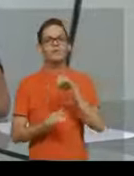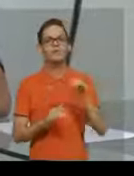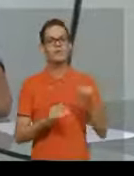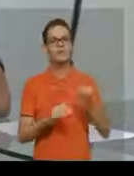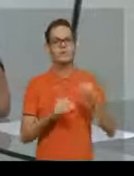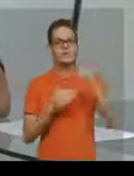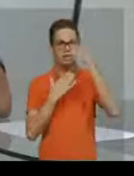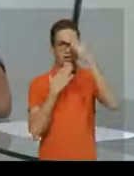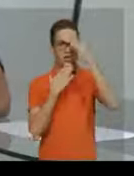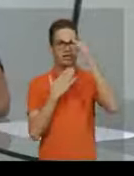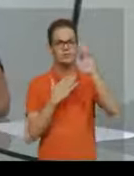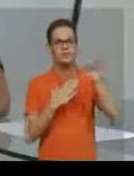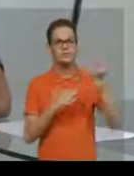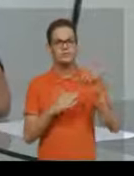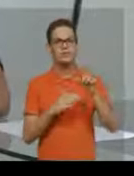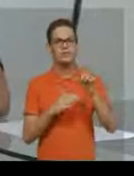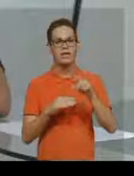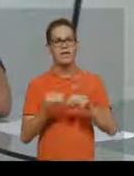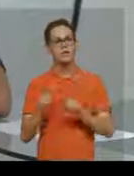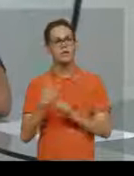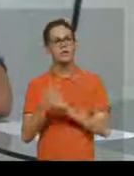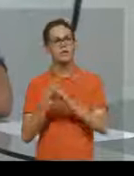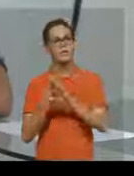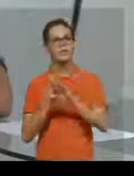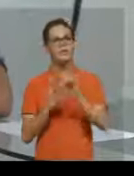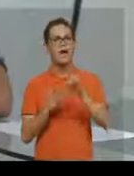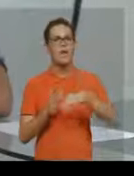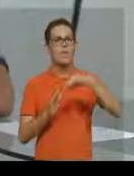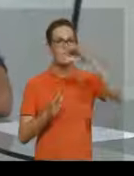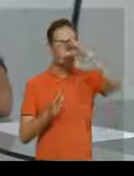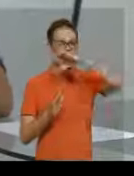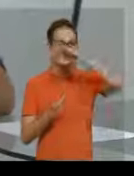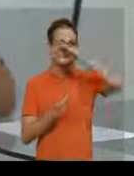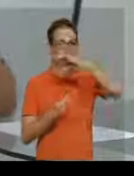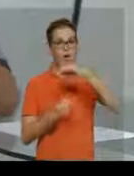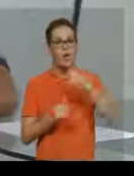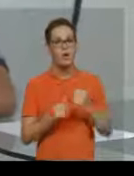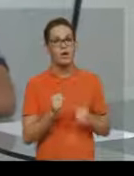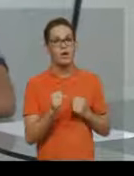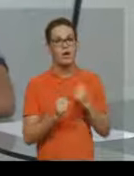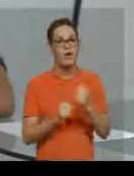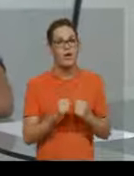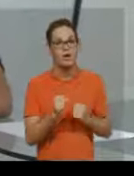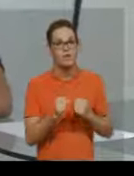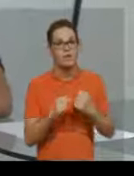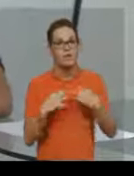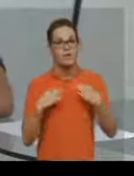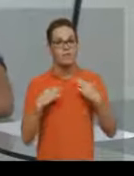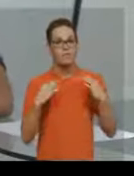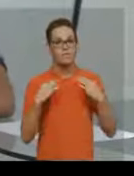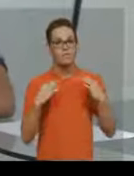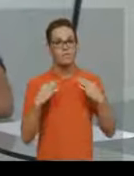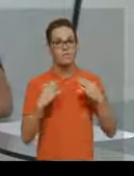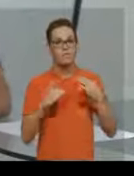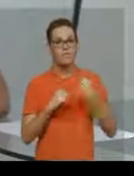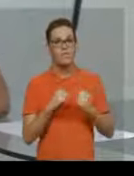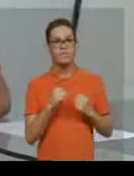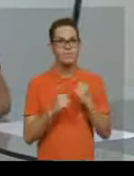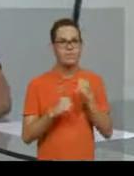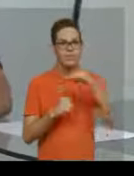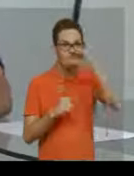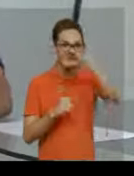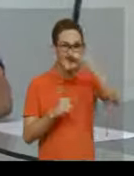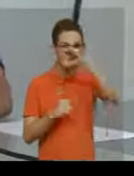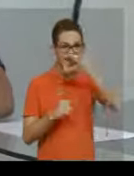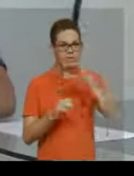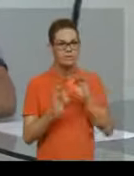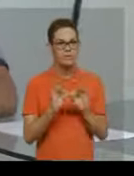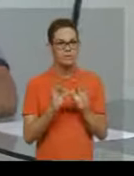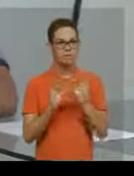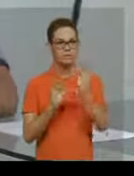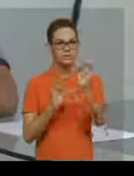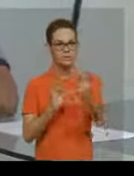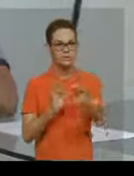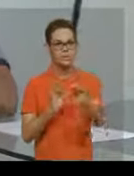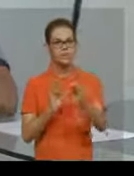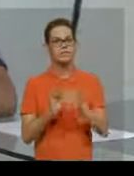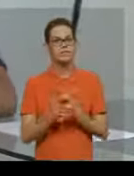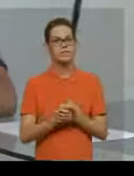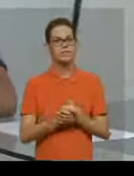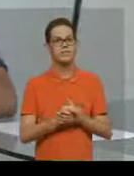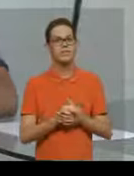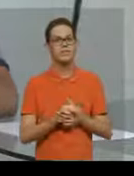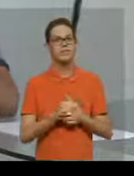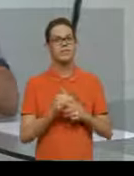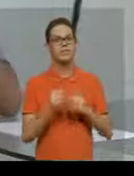eu falei, é o símbolo desse dia. É uma corrida onde eles se fantasiam de peru e fazem uma corrida a longa distância. Então, todo